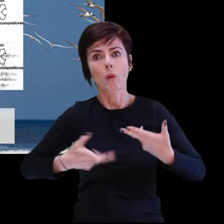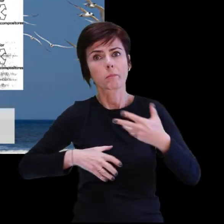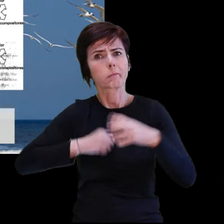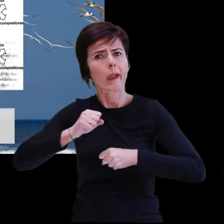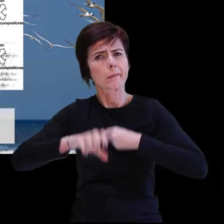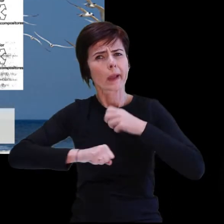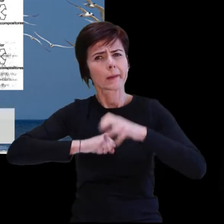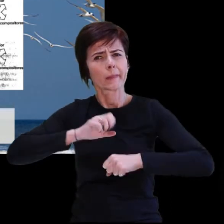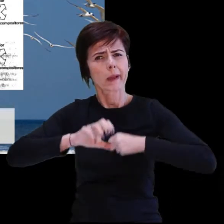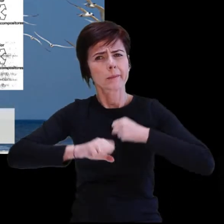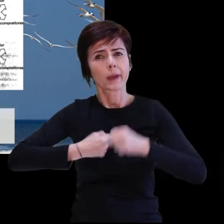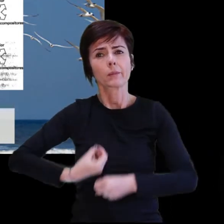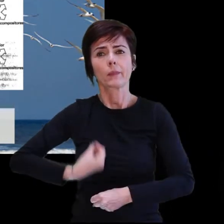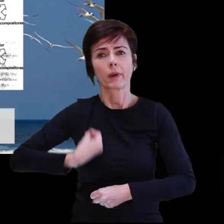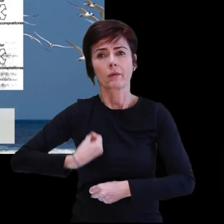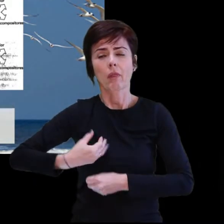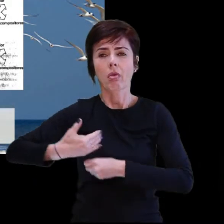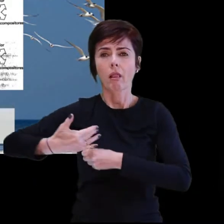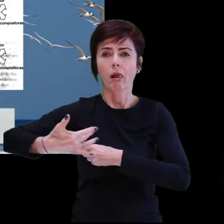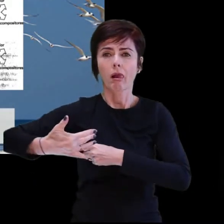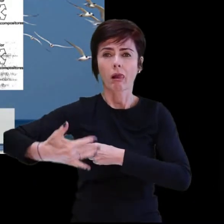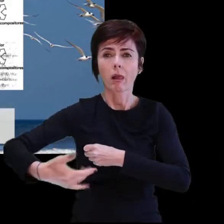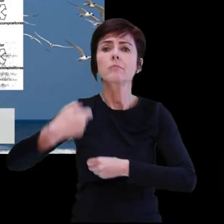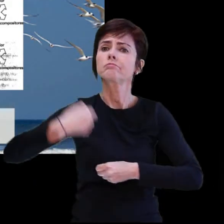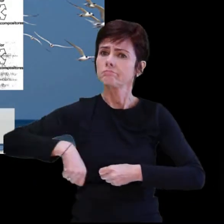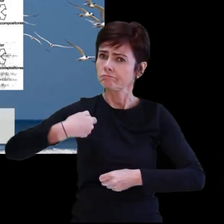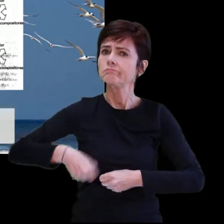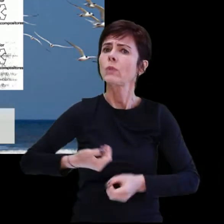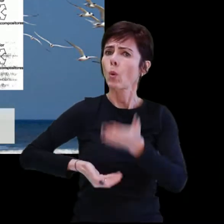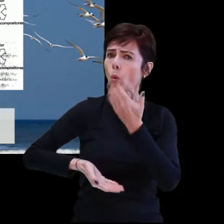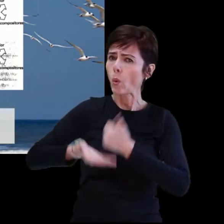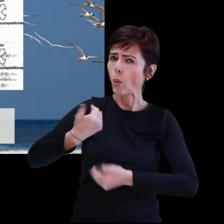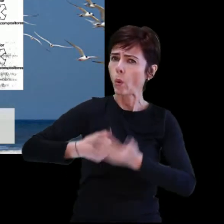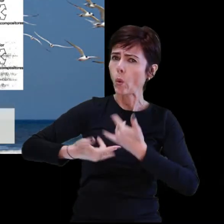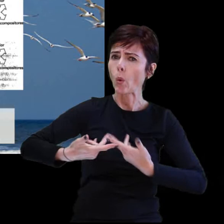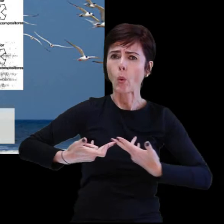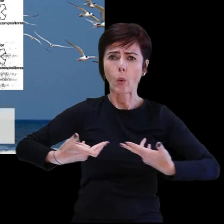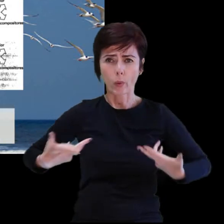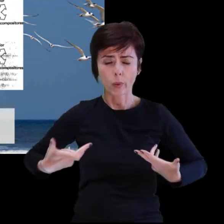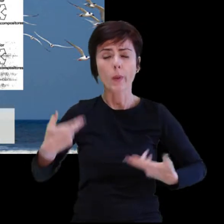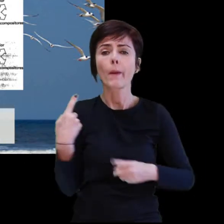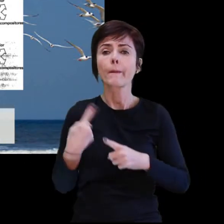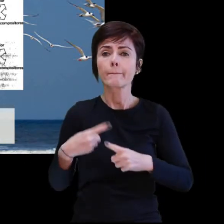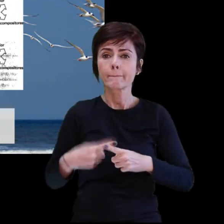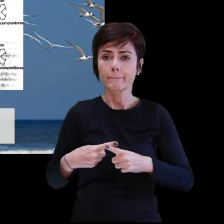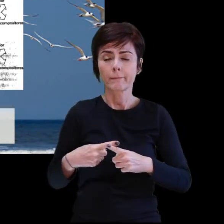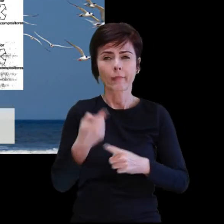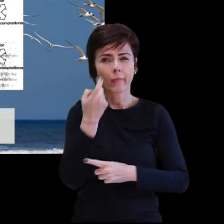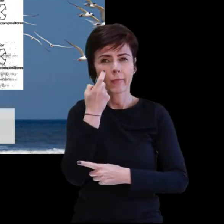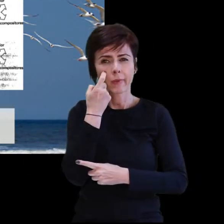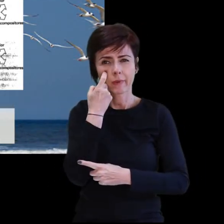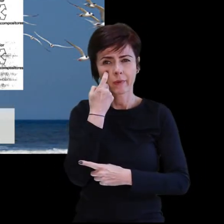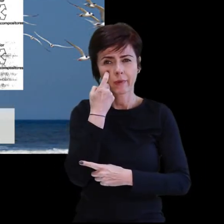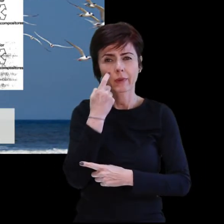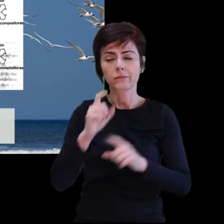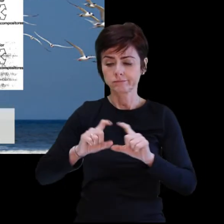eles vão comer muitos produtores ao longo da sua vida. Eles precisam consumir muitos desses produtores,